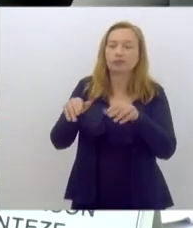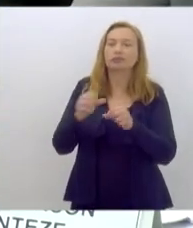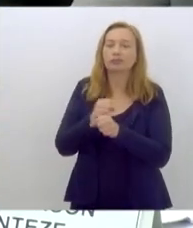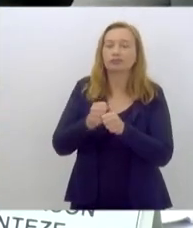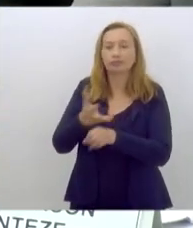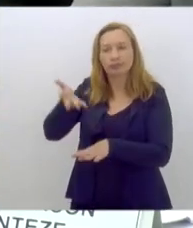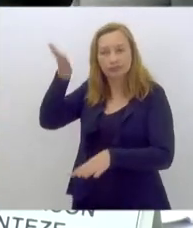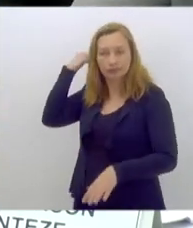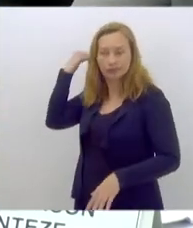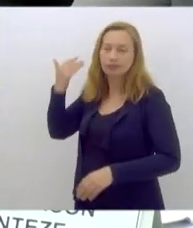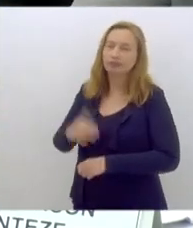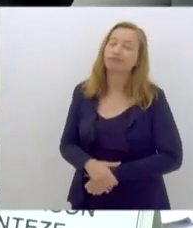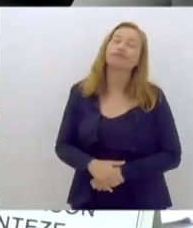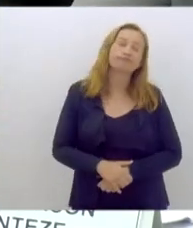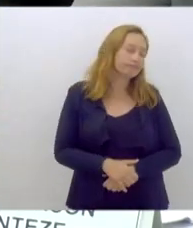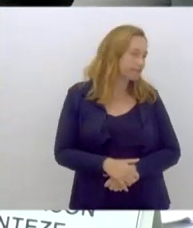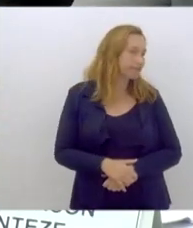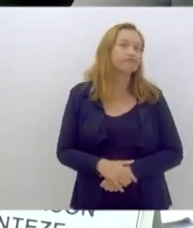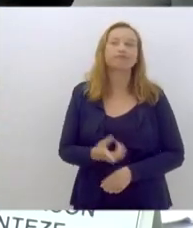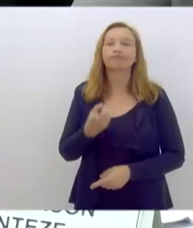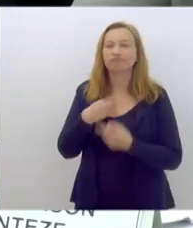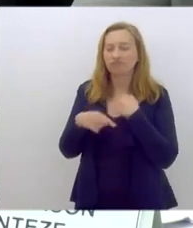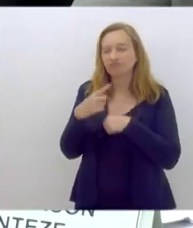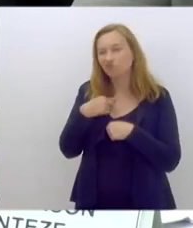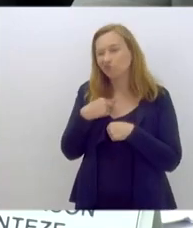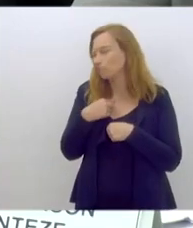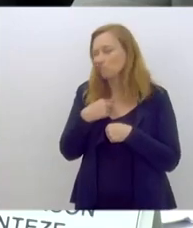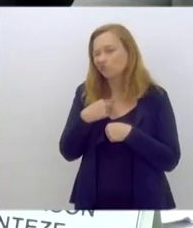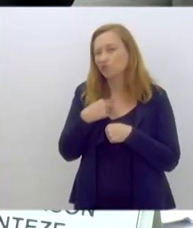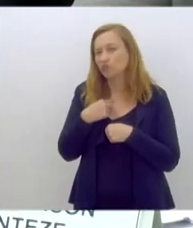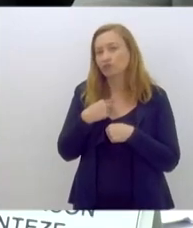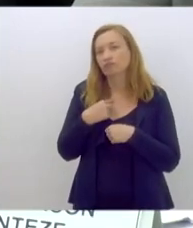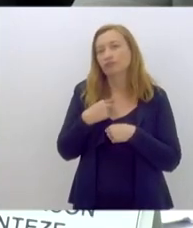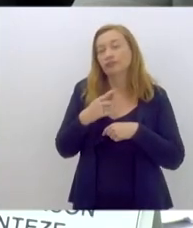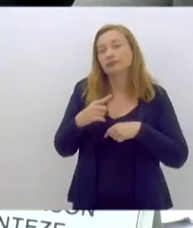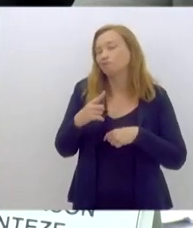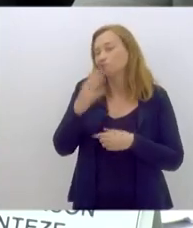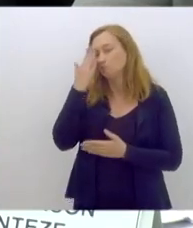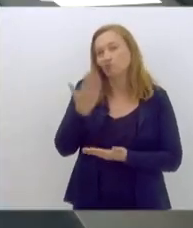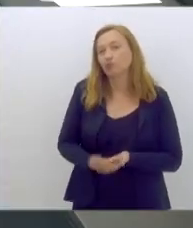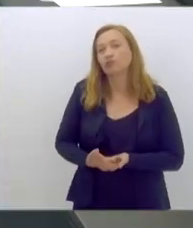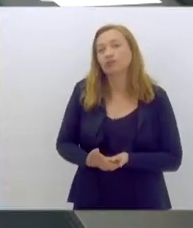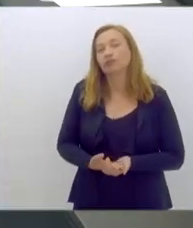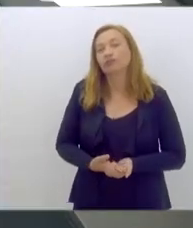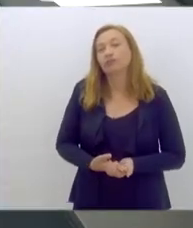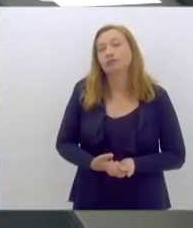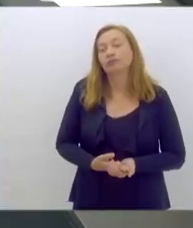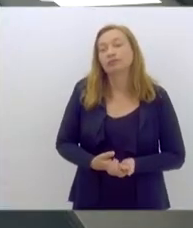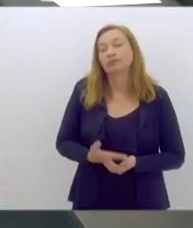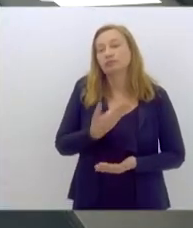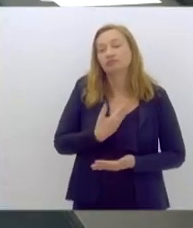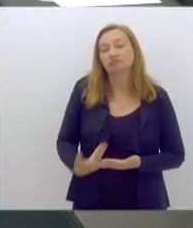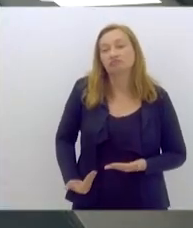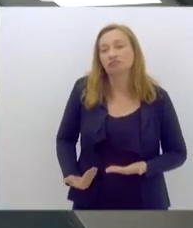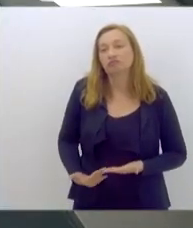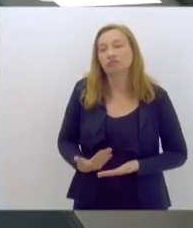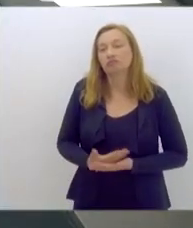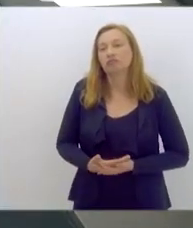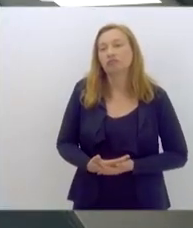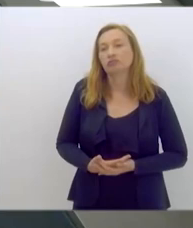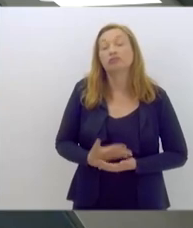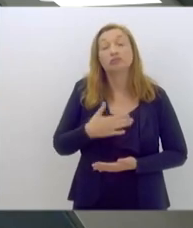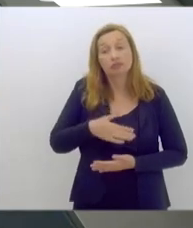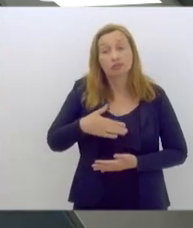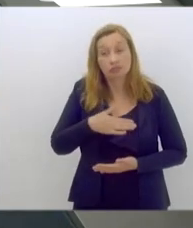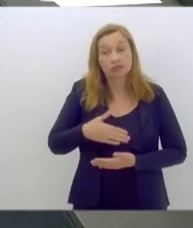piloto apresentado no ano passado é o que desejaríamos não acredita no Governador não tem Ele